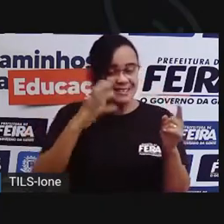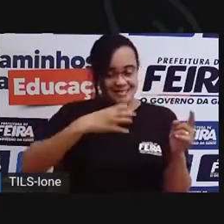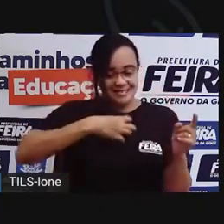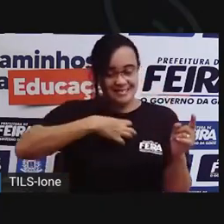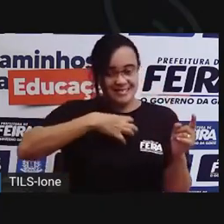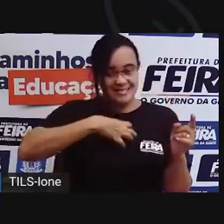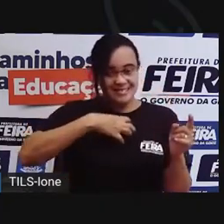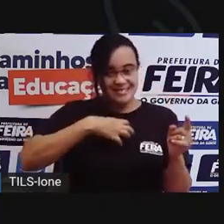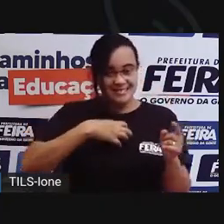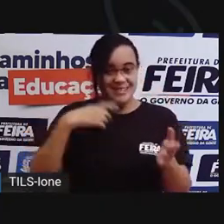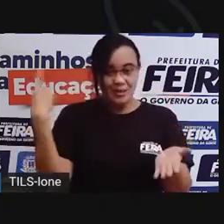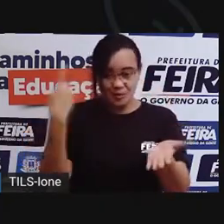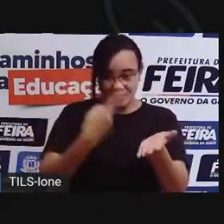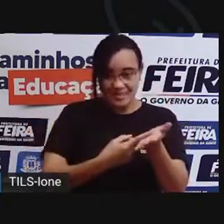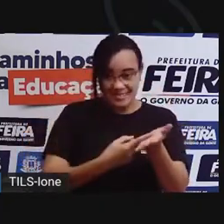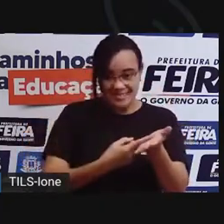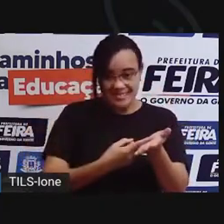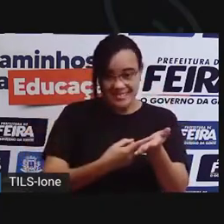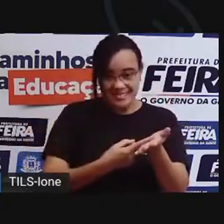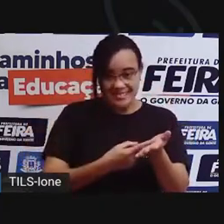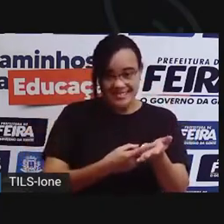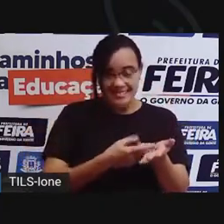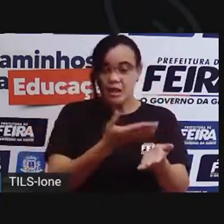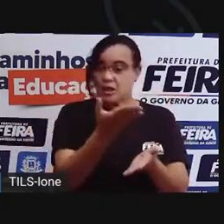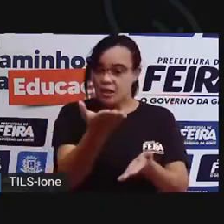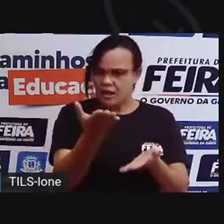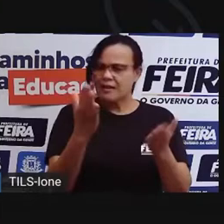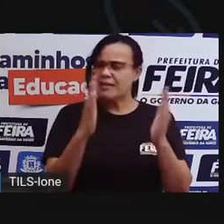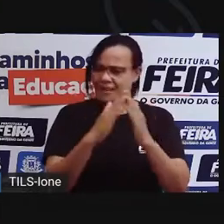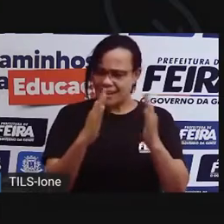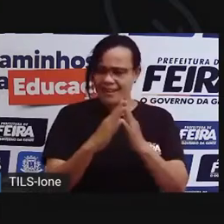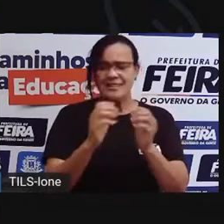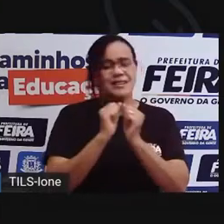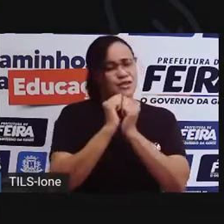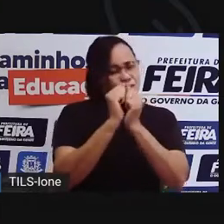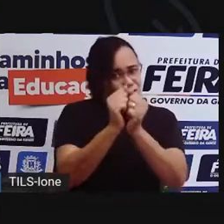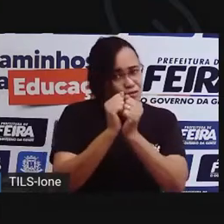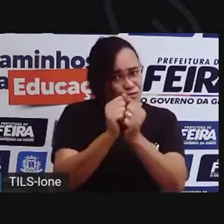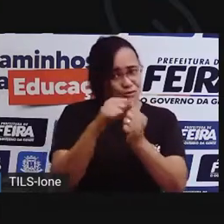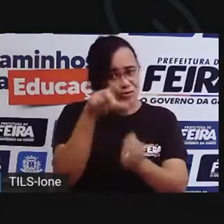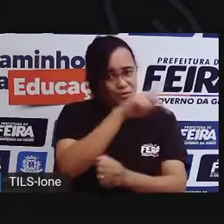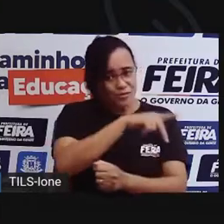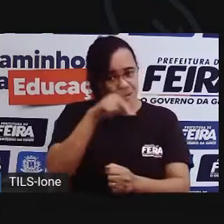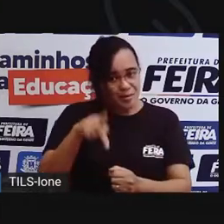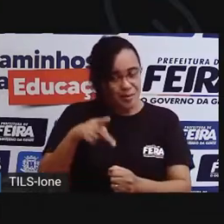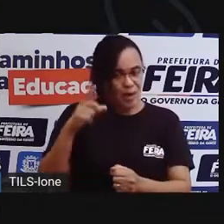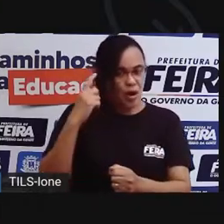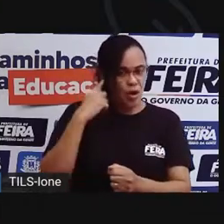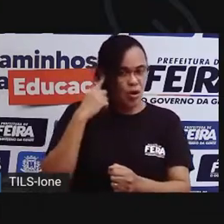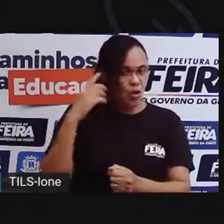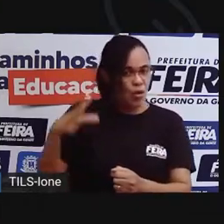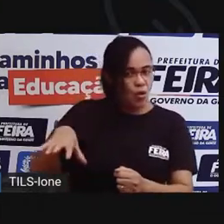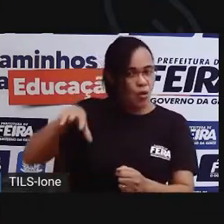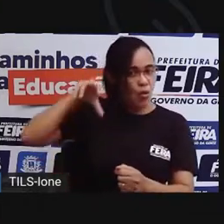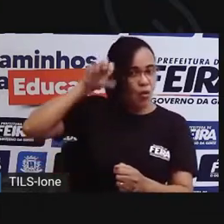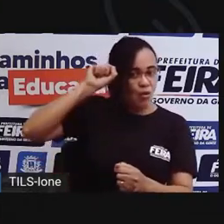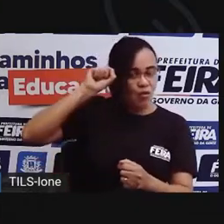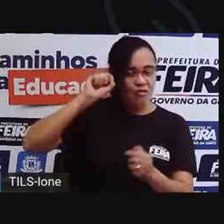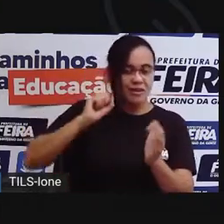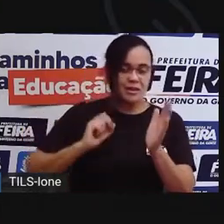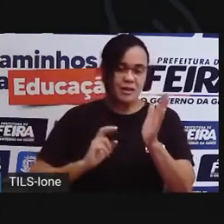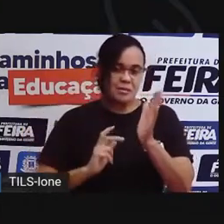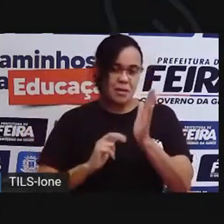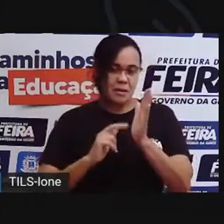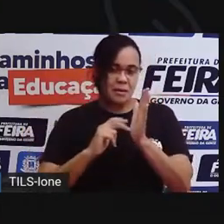é isso? Isso. Ih, meninada. E você aí de casa também vai fazer junto com a Pro. Vai ouvir o som e vai fazer a escadinha da escala.